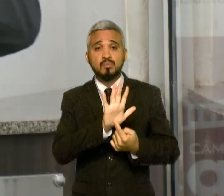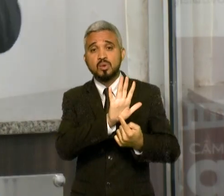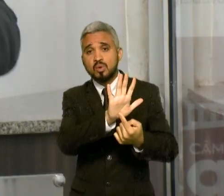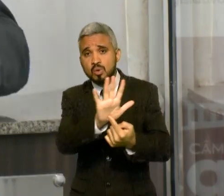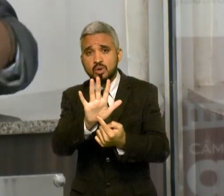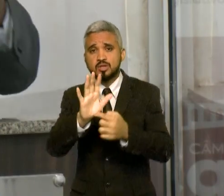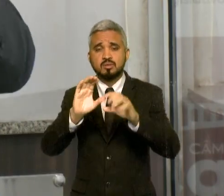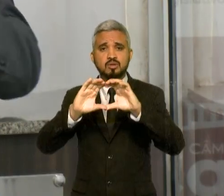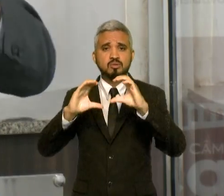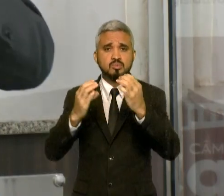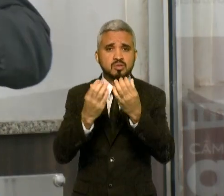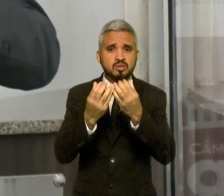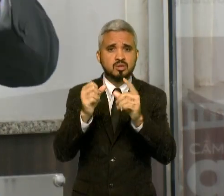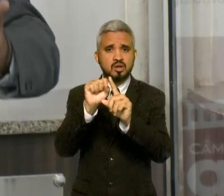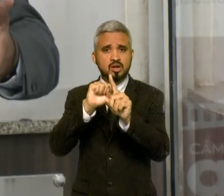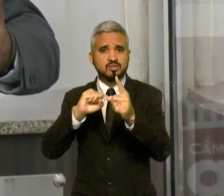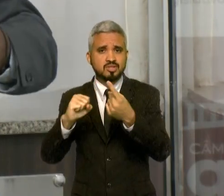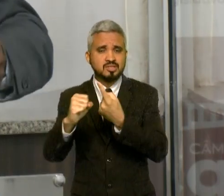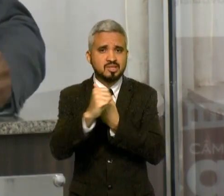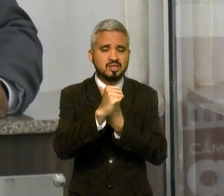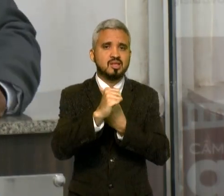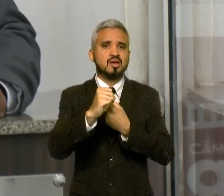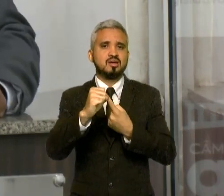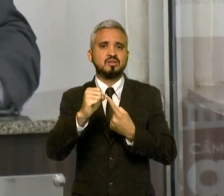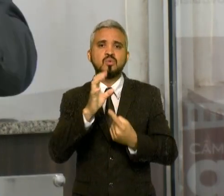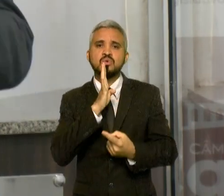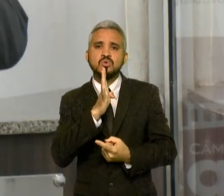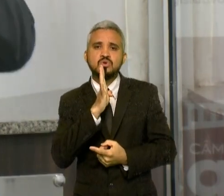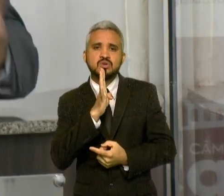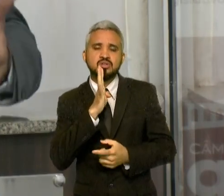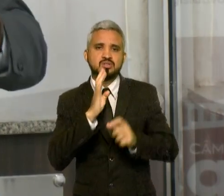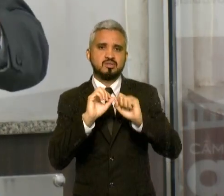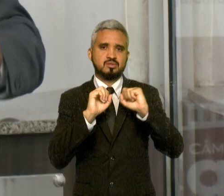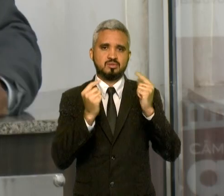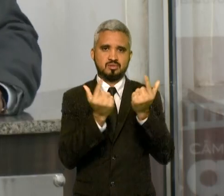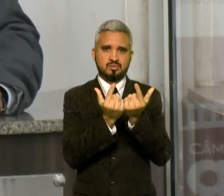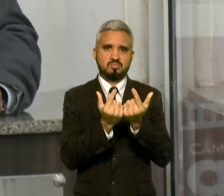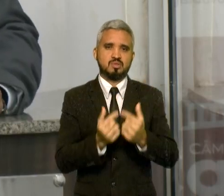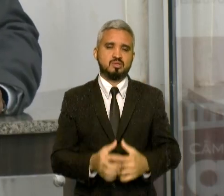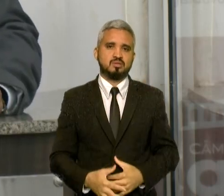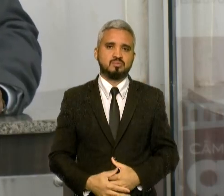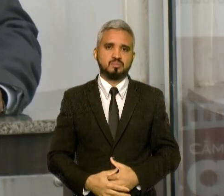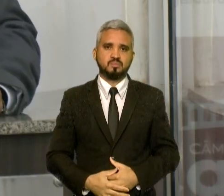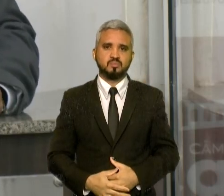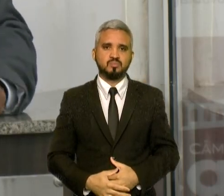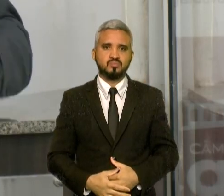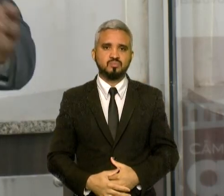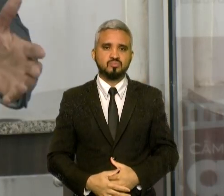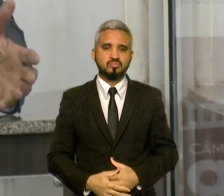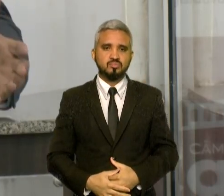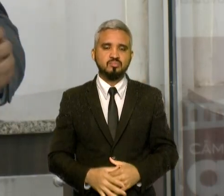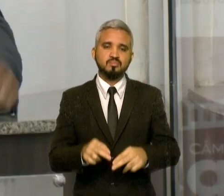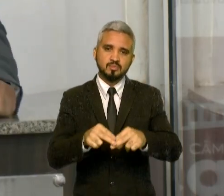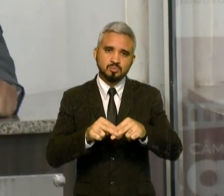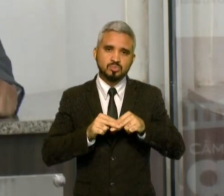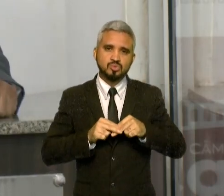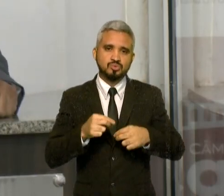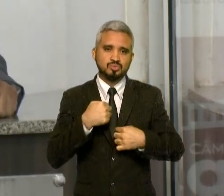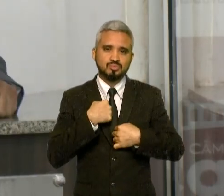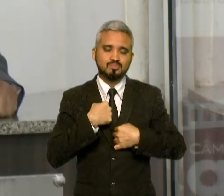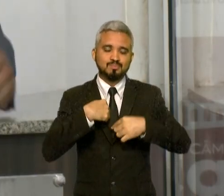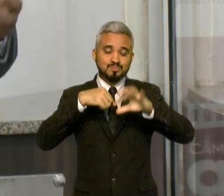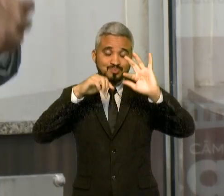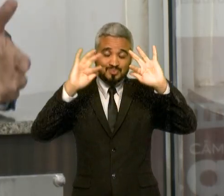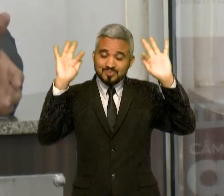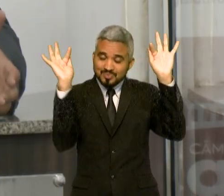criando essa interlocução de proximidade com a classe política do Maranhão. E eu fico muito feliz de ver